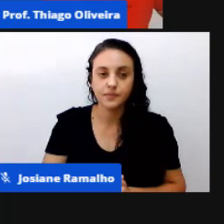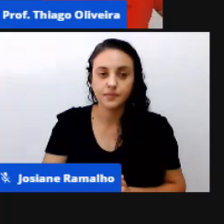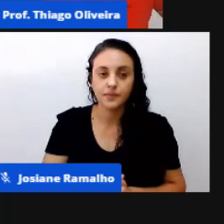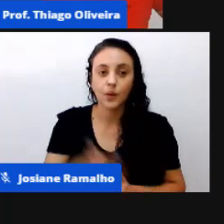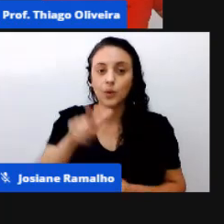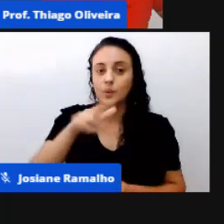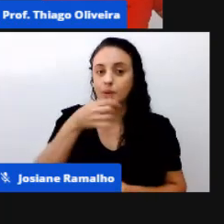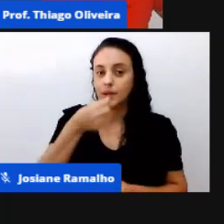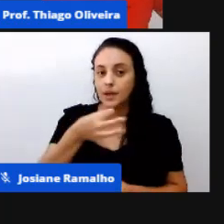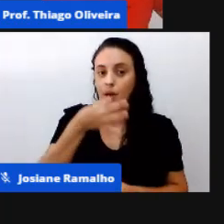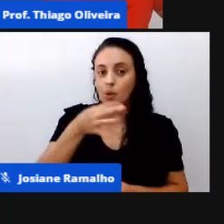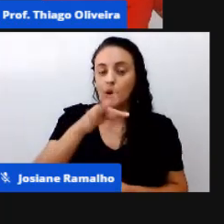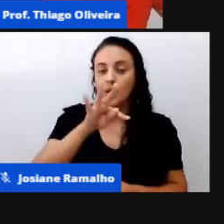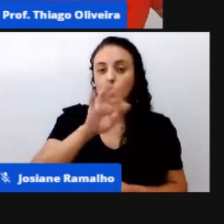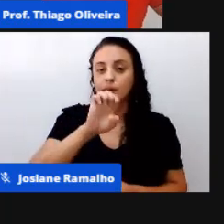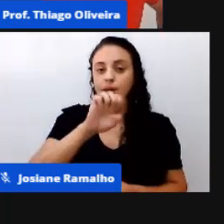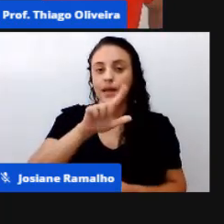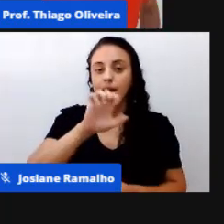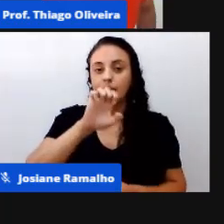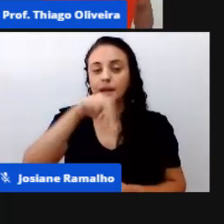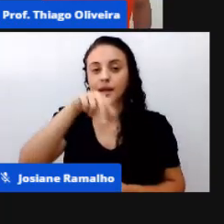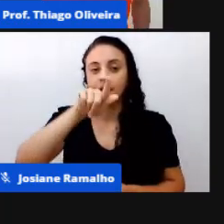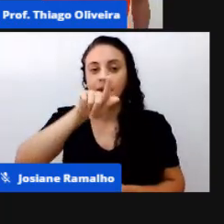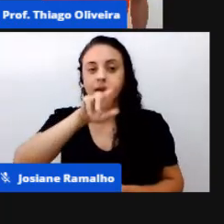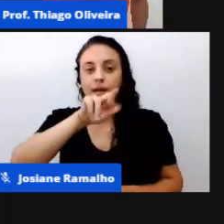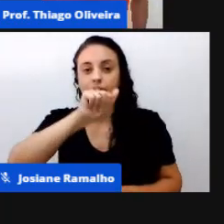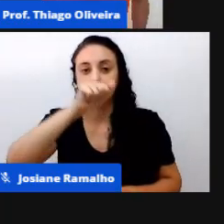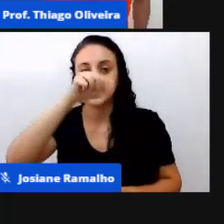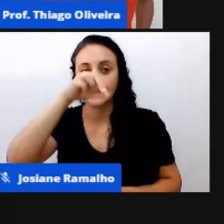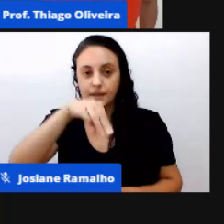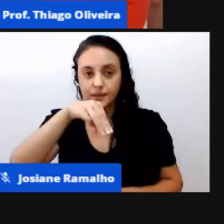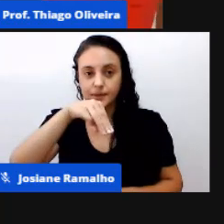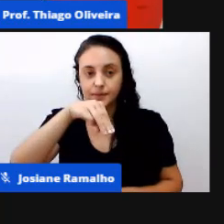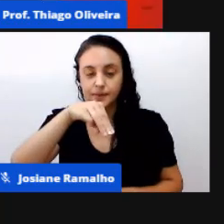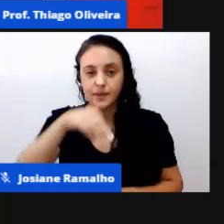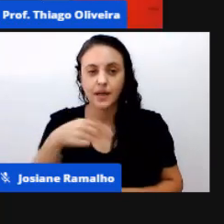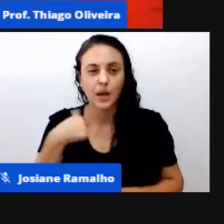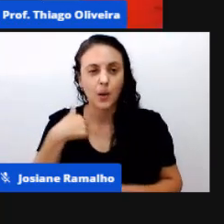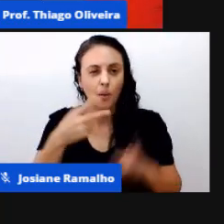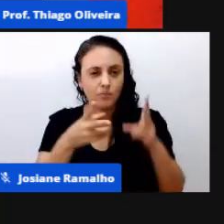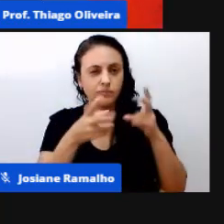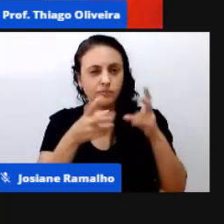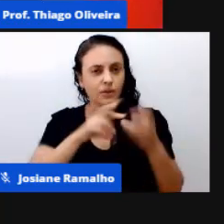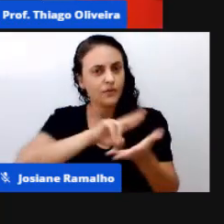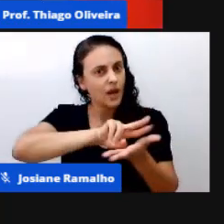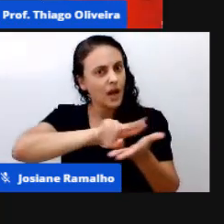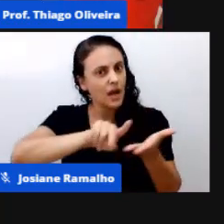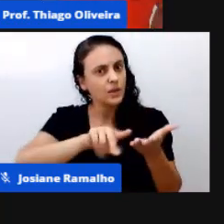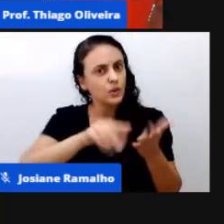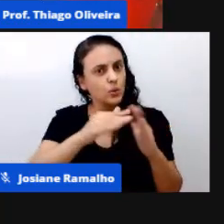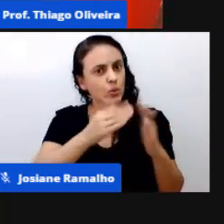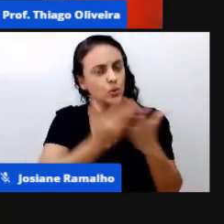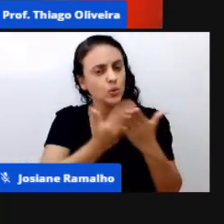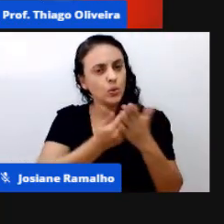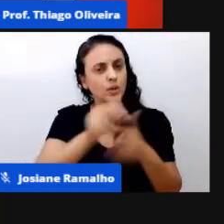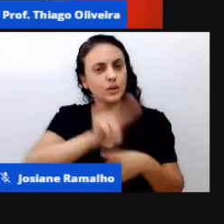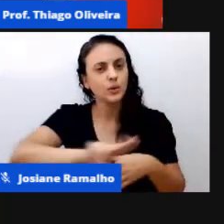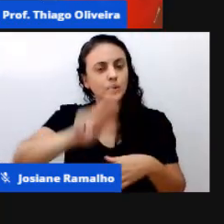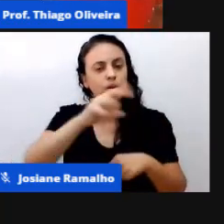sugestão é o Telegram, né? Eu tenho visto que muitas escolas estão utilizando o WhatsApp,